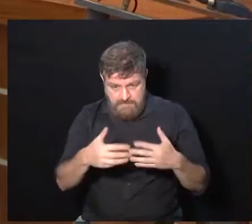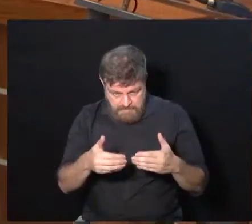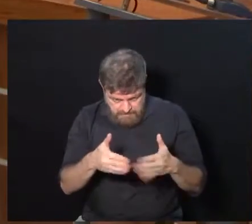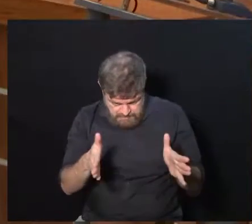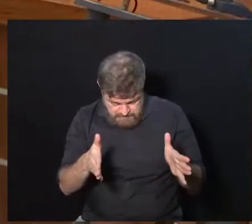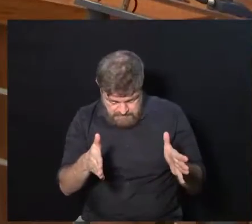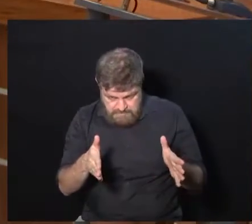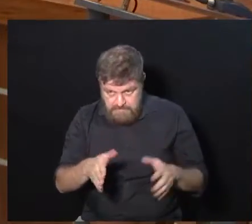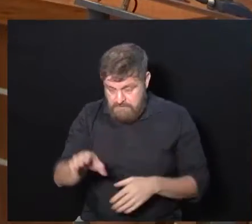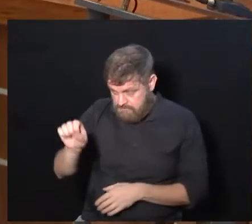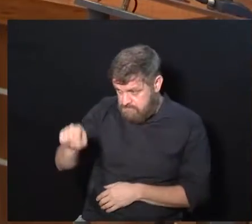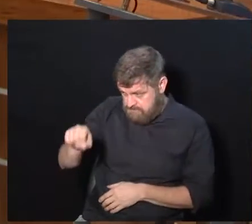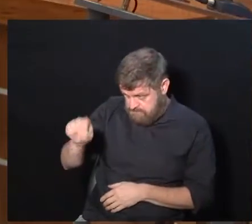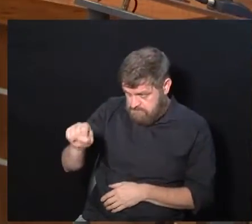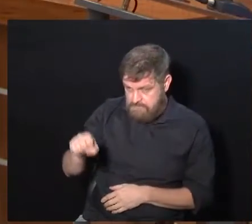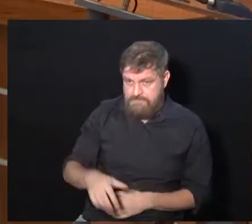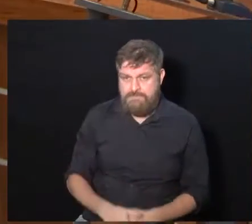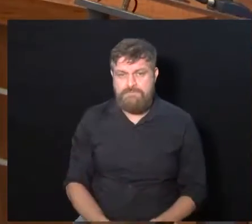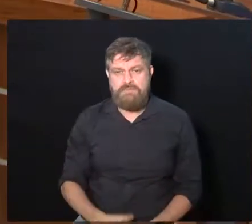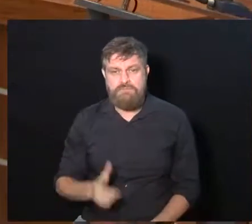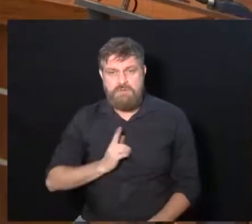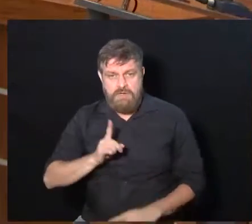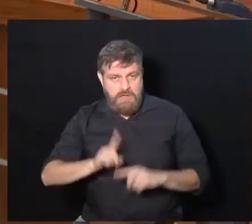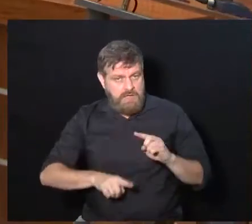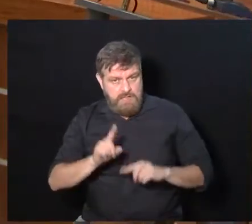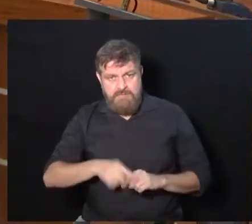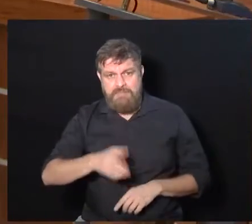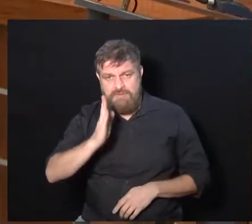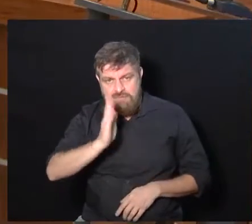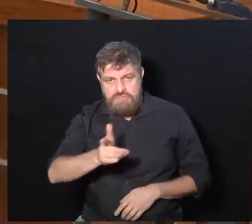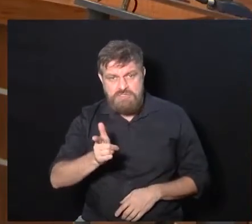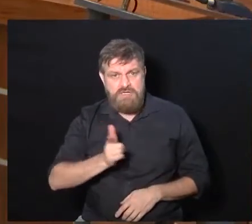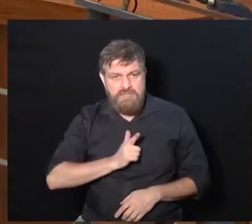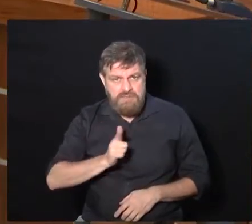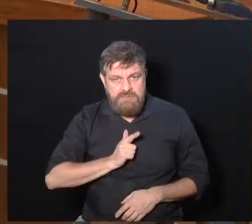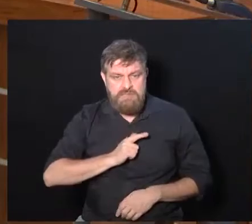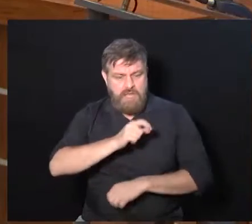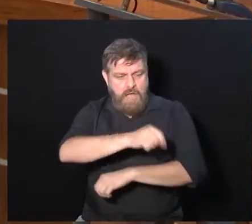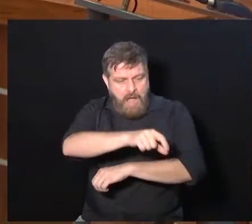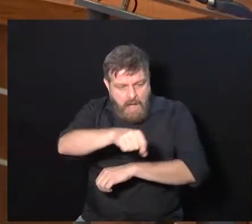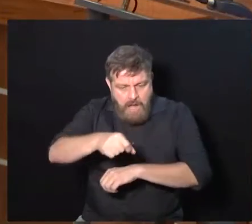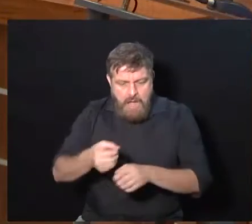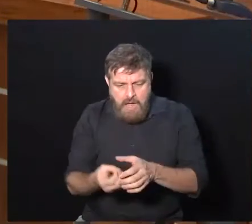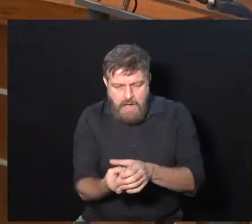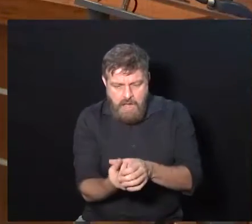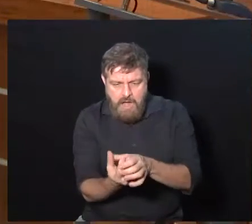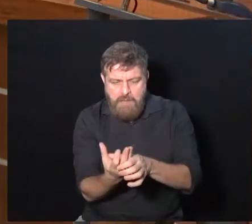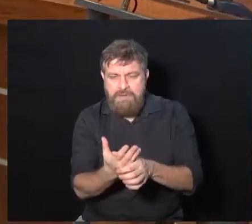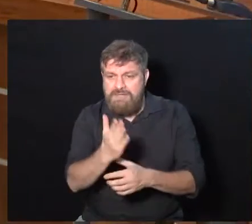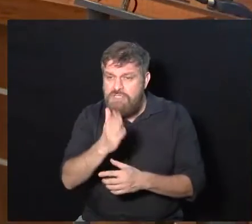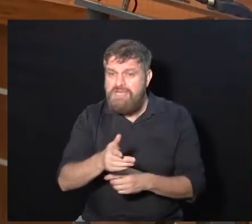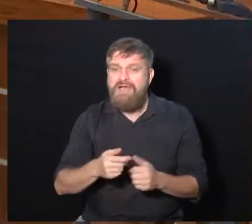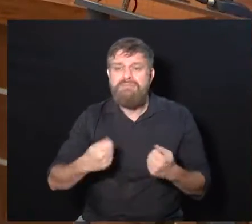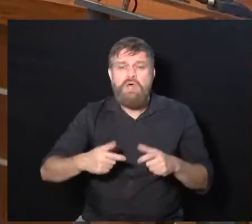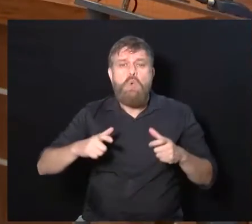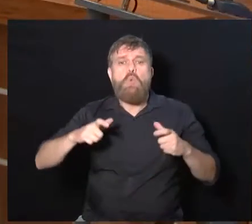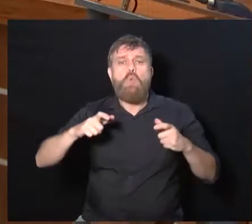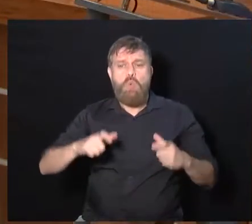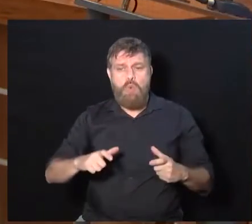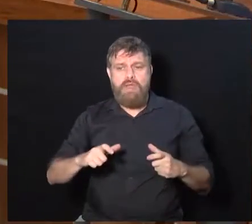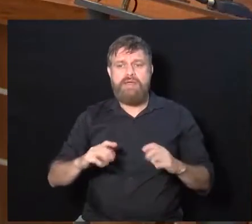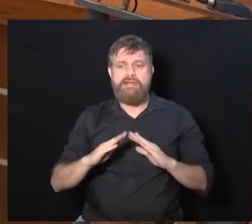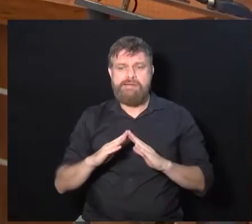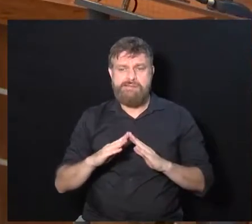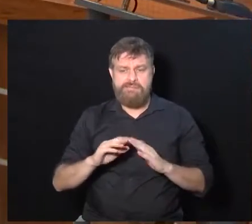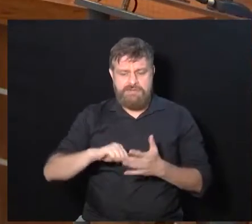da Botica da Família, que os equipamentos já têm, as plantas já estão todas sendo cultivadas, então só falta somente o espaço. Não deve